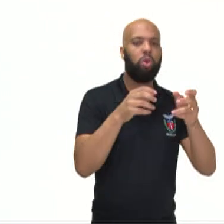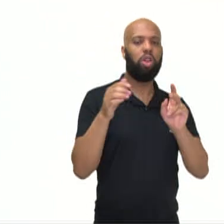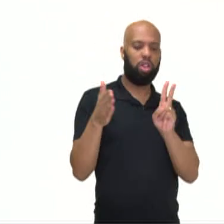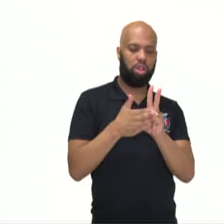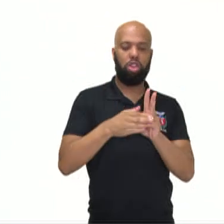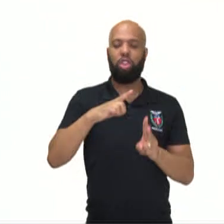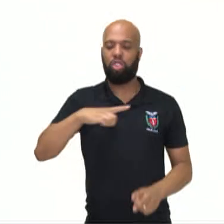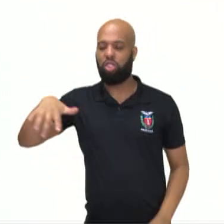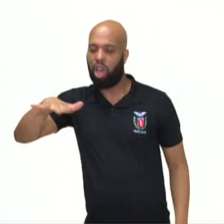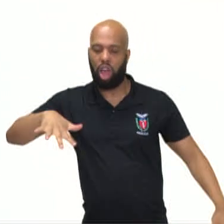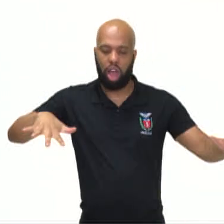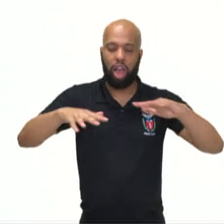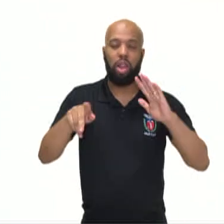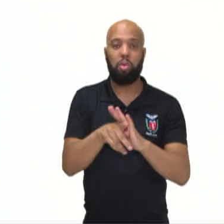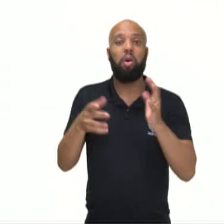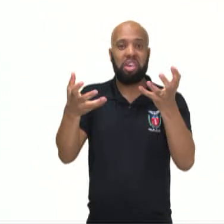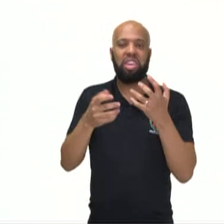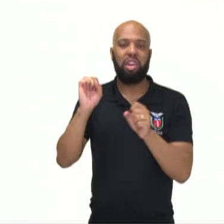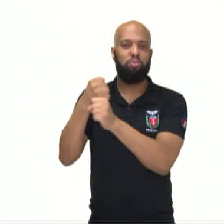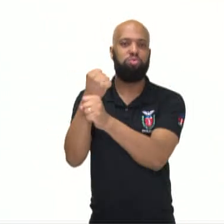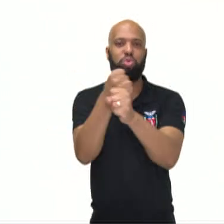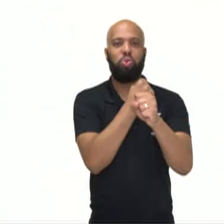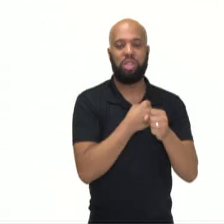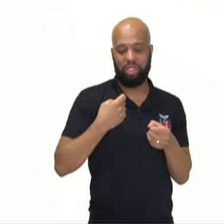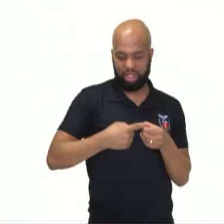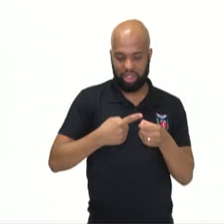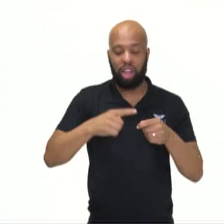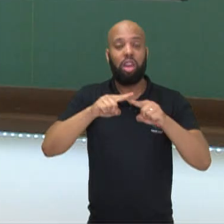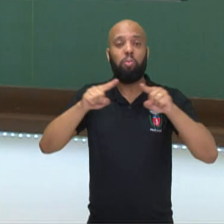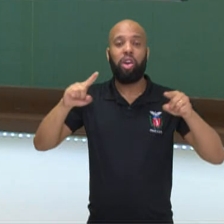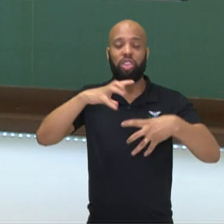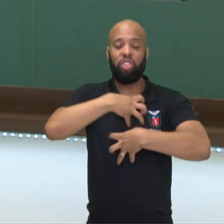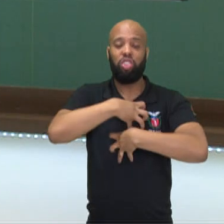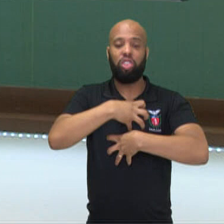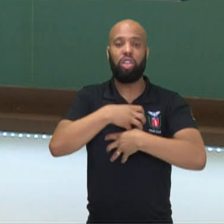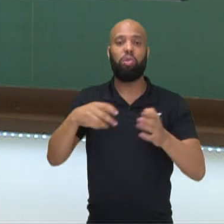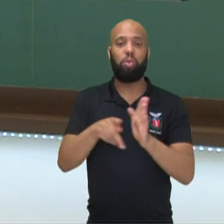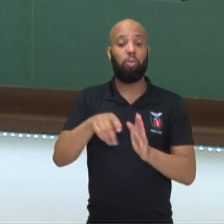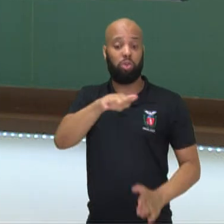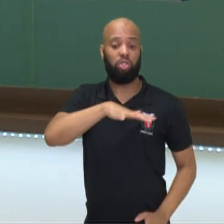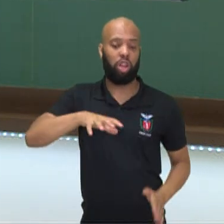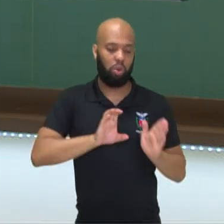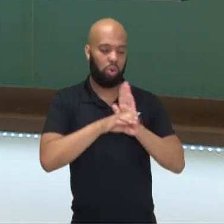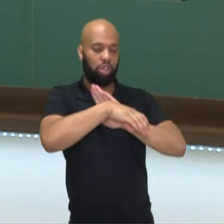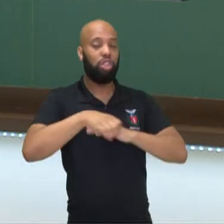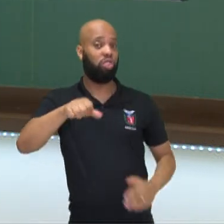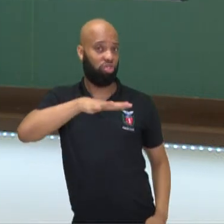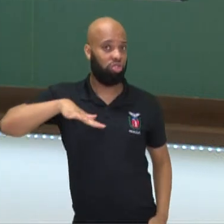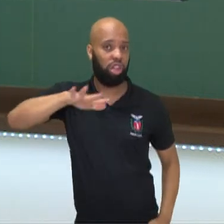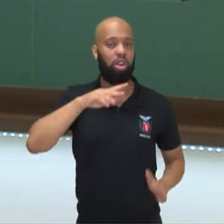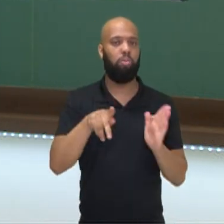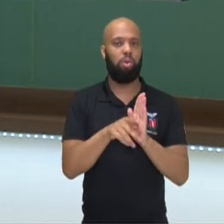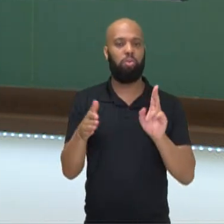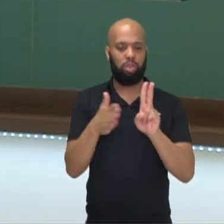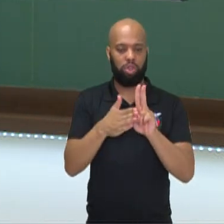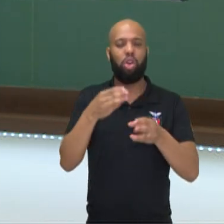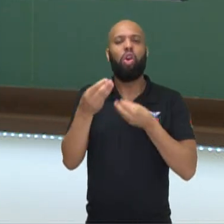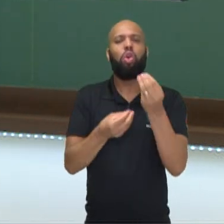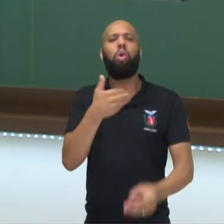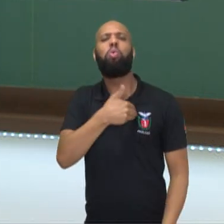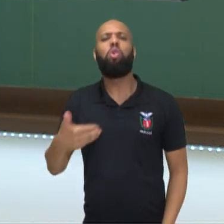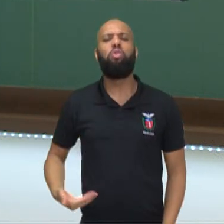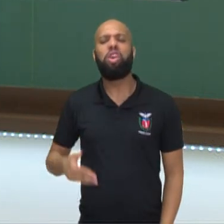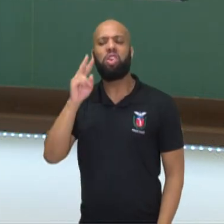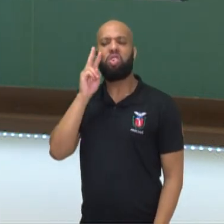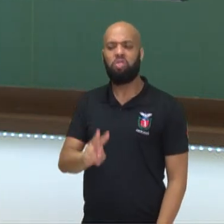em áreas de colonização. Mas havia uma noção genérica de índio, uma definição genérica. Como o governo encarou a